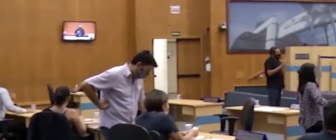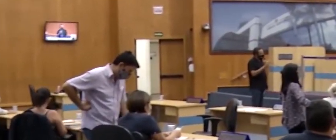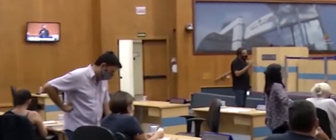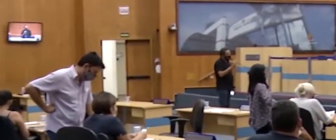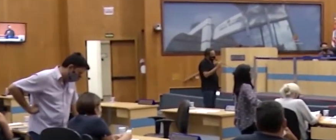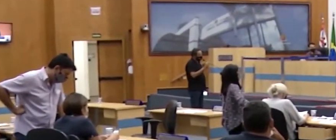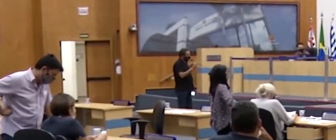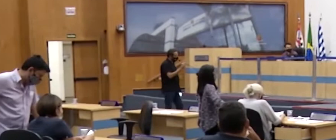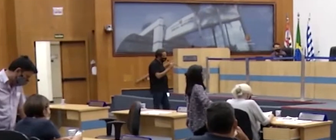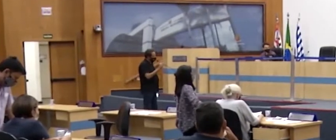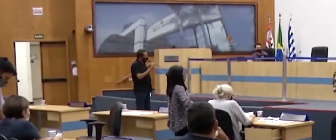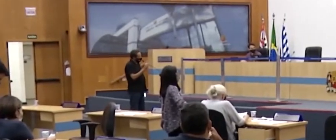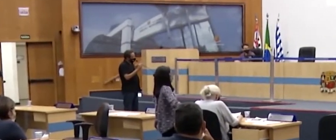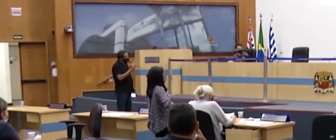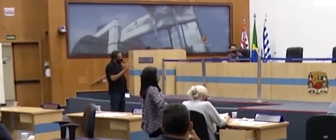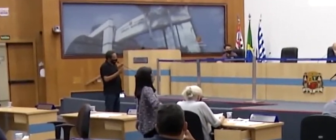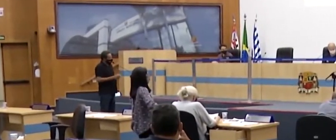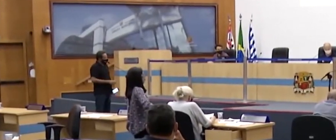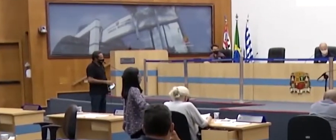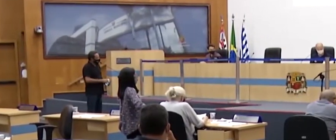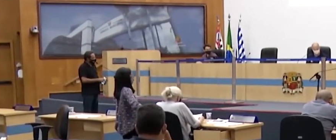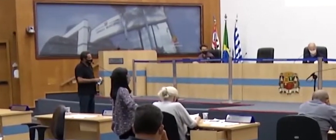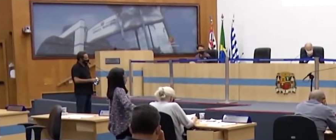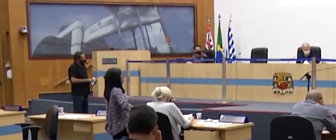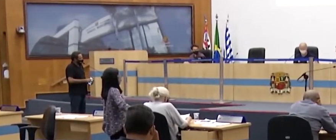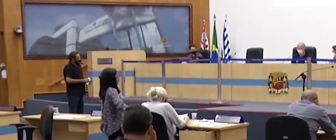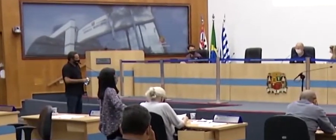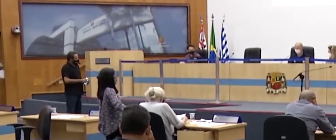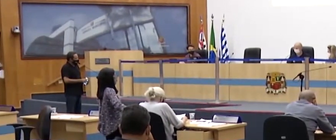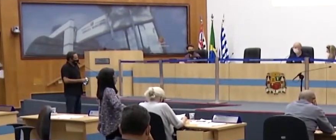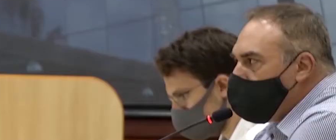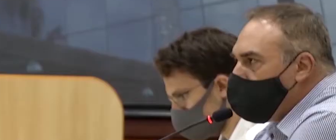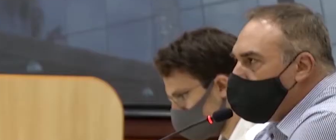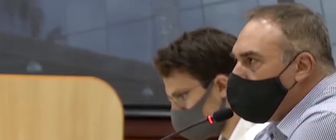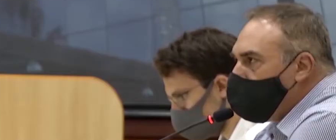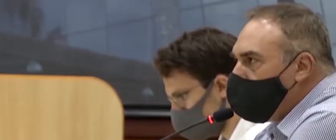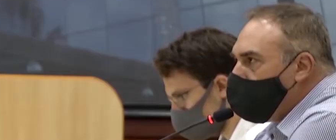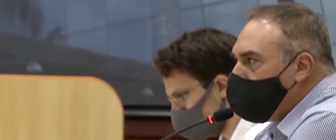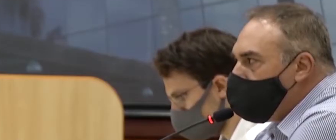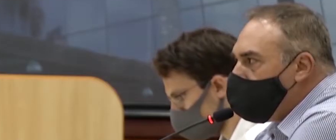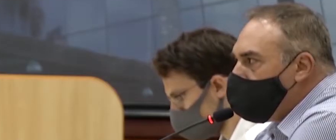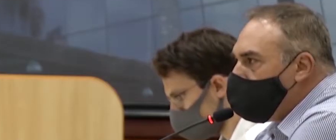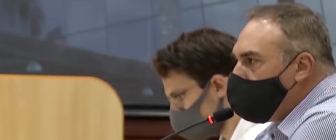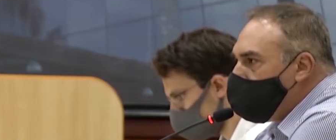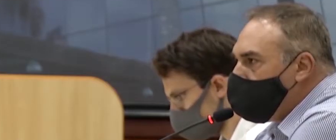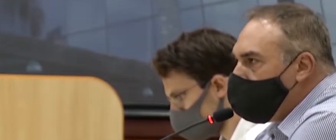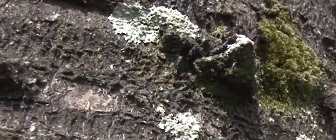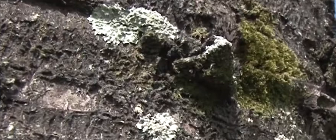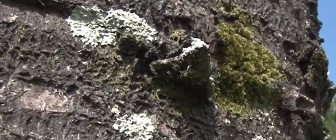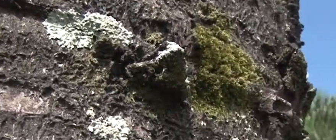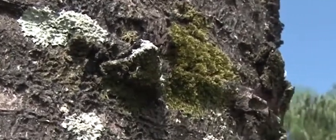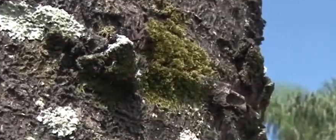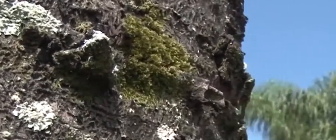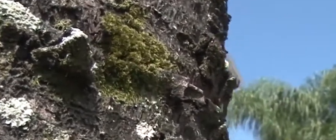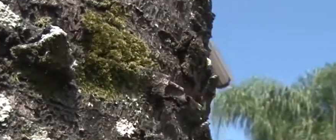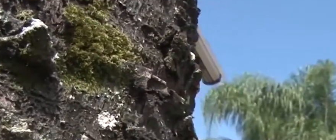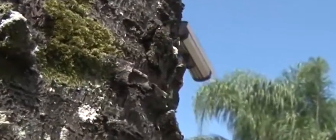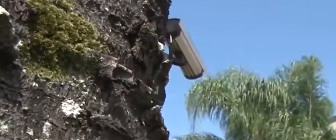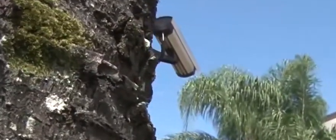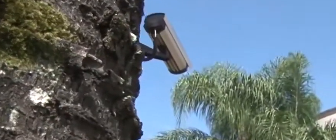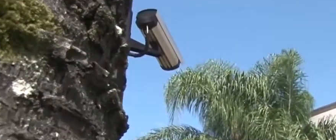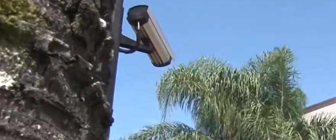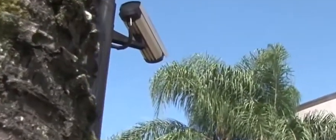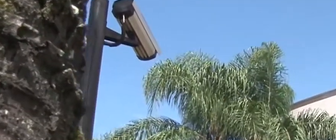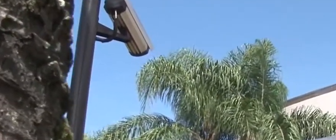moradores referentes a casos de falta d'água em diversos bairros da cidade. E como você acompanhou, ouvir demandas e